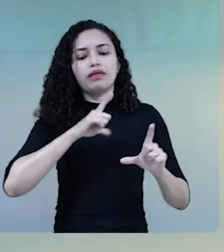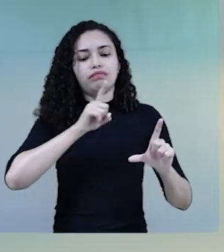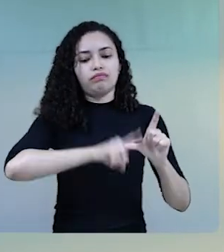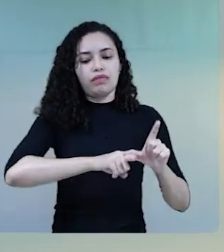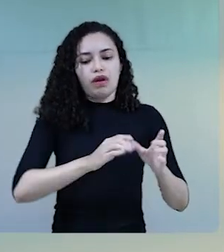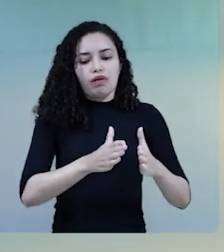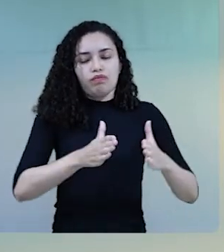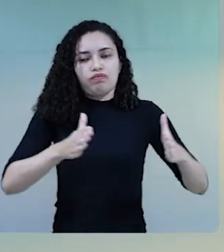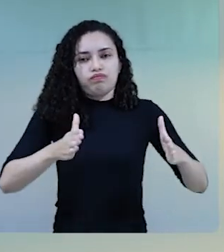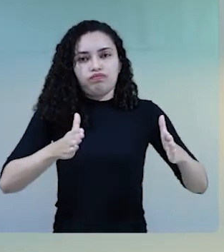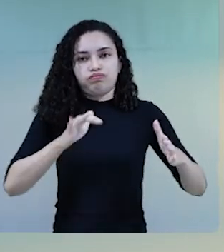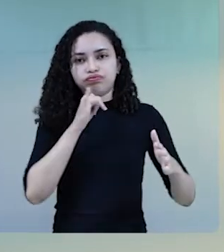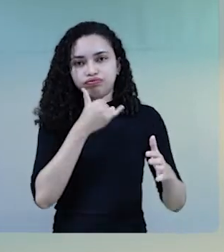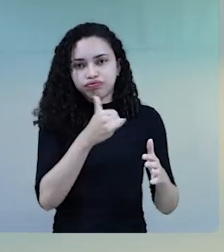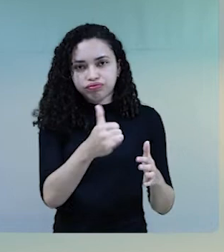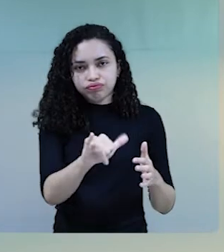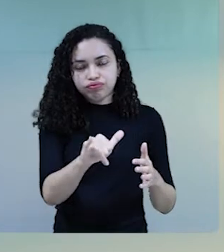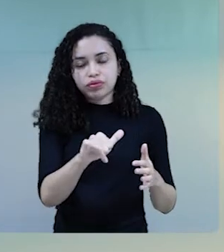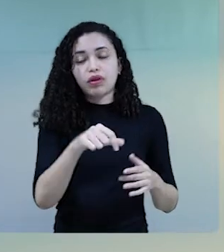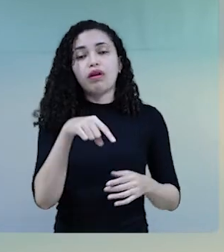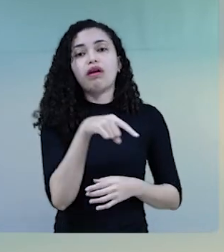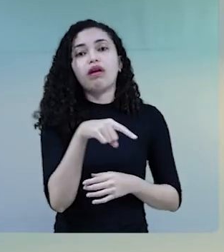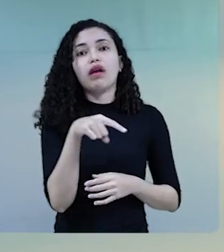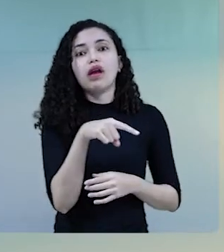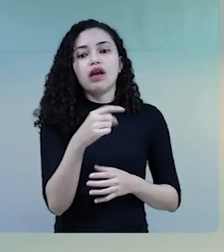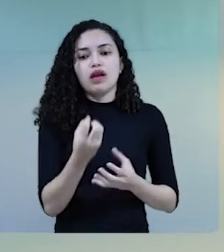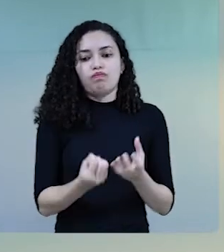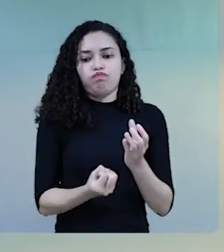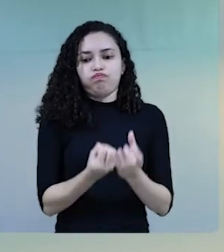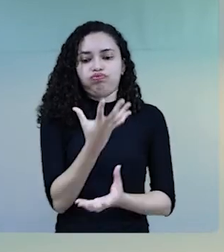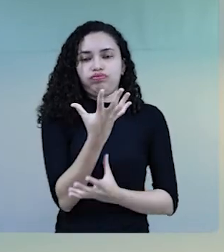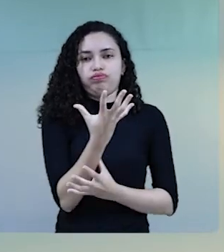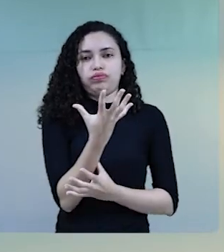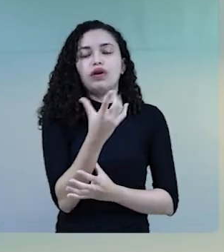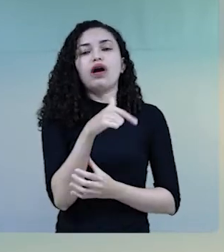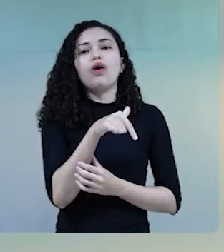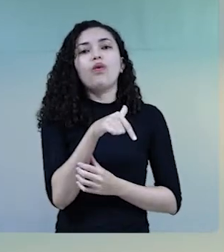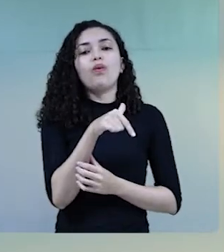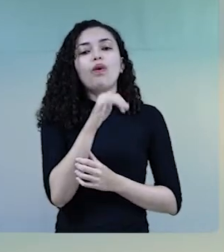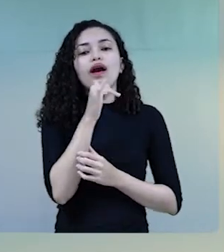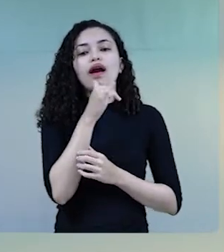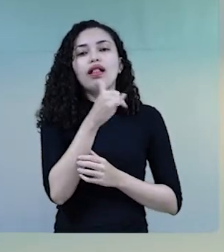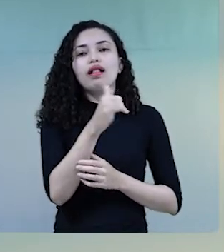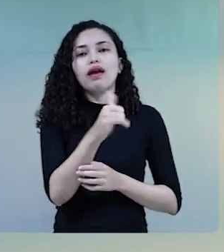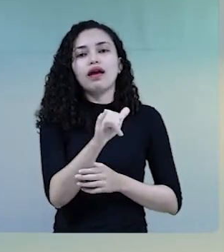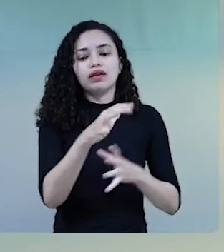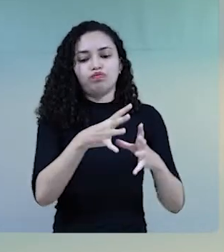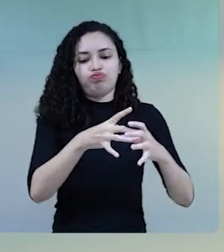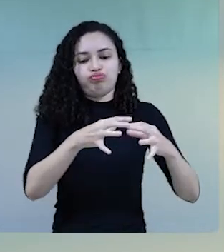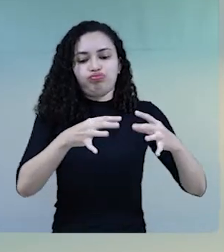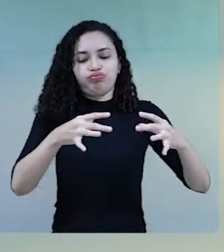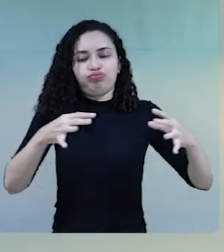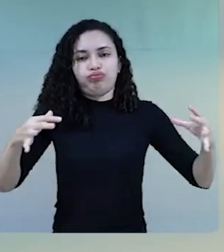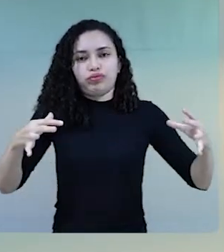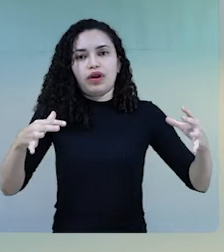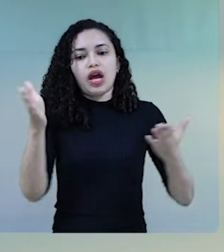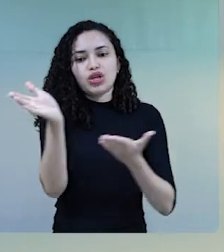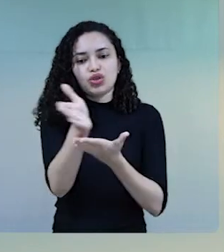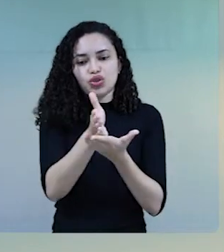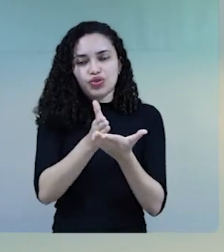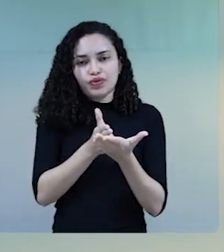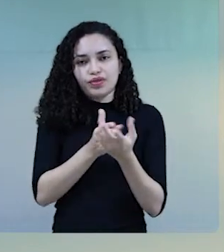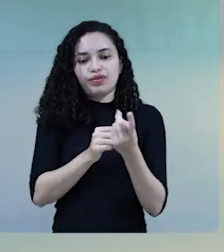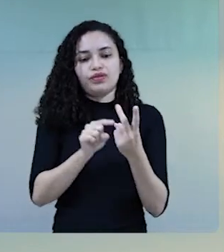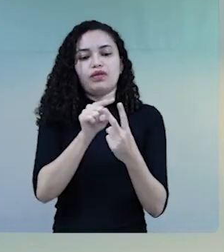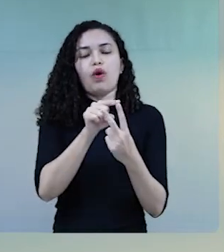força eletromotriz ele produz uma corrente elétrica e essa corrente elétrica está se dividindo na corrente elétrica 1, na corrente